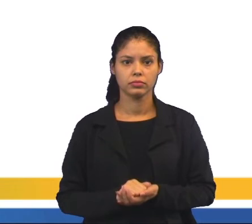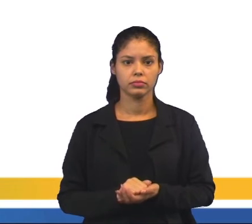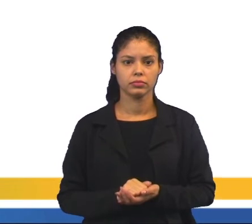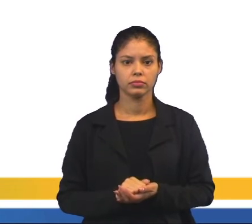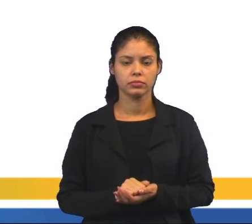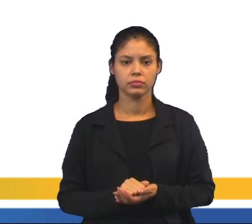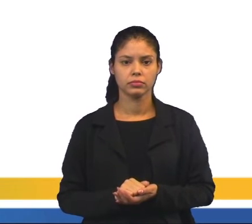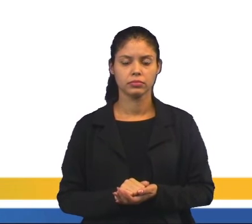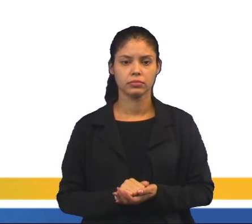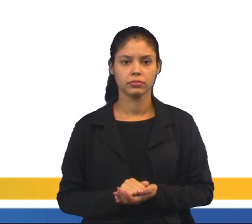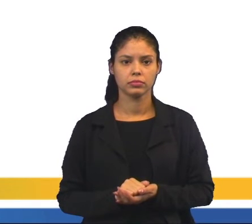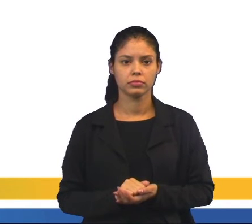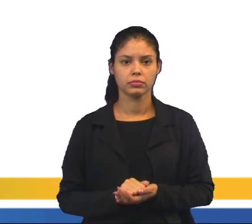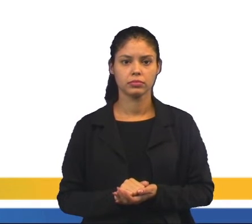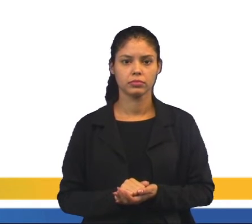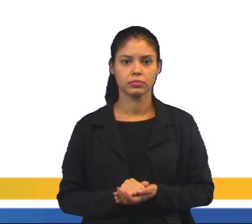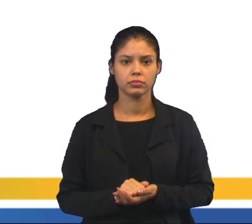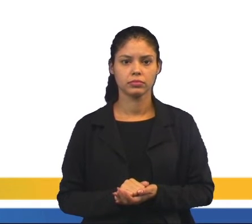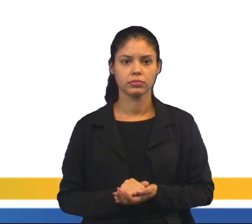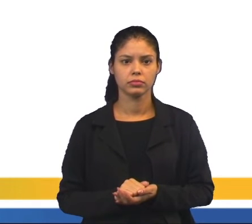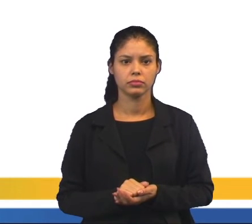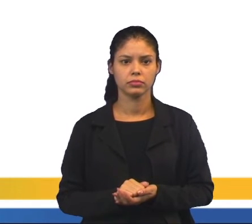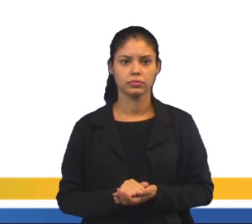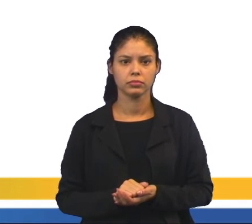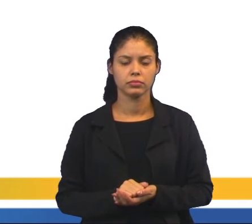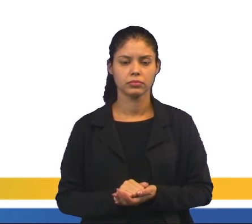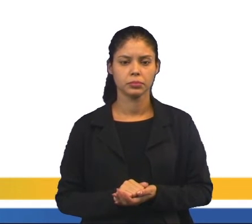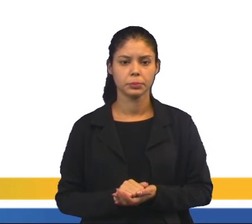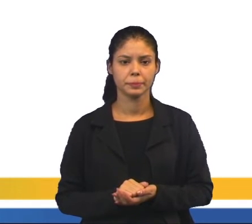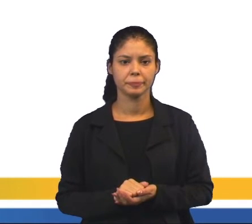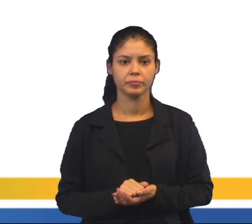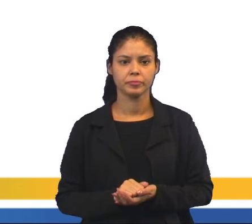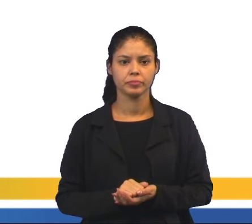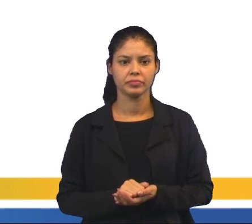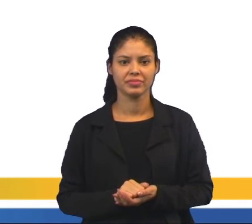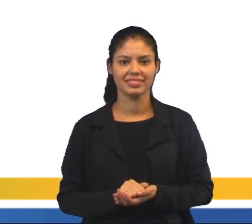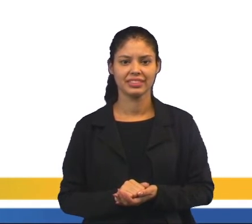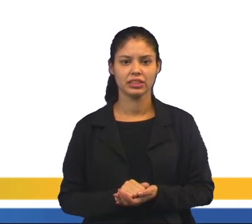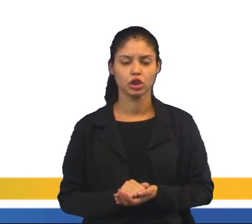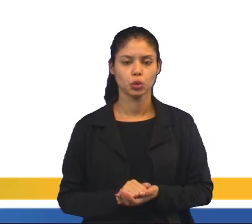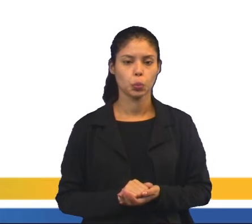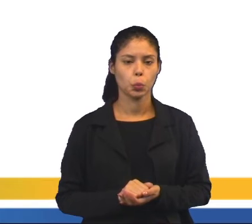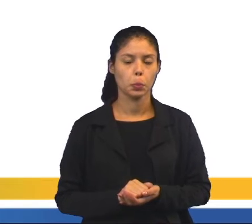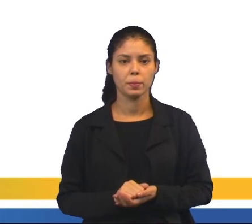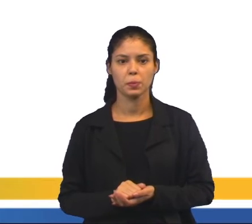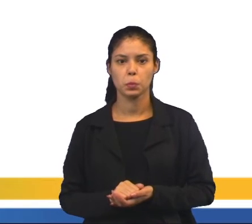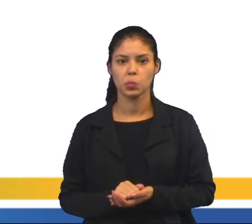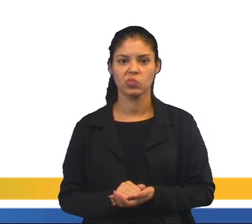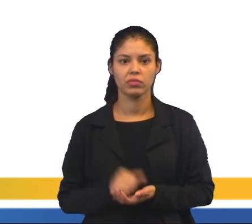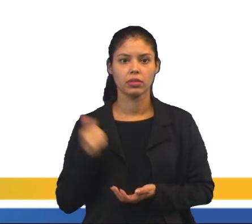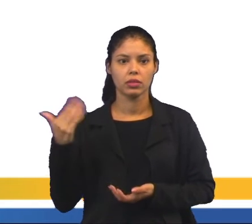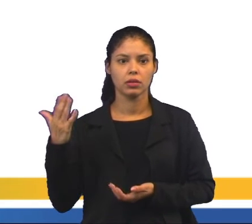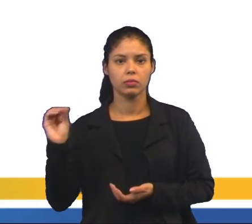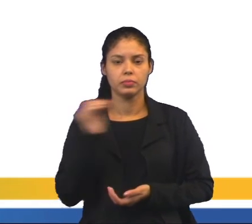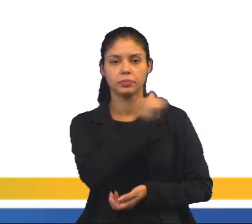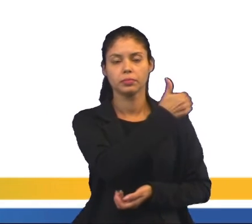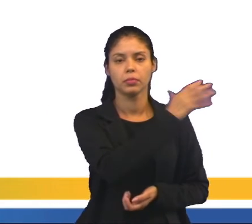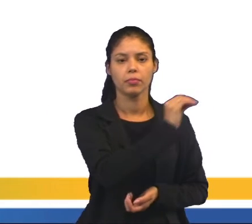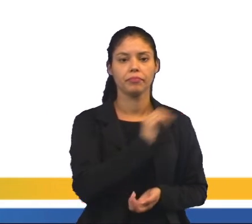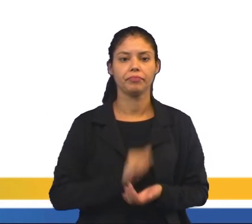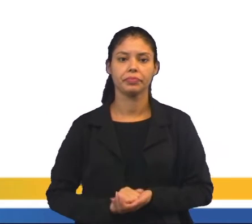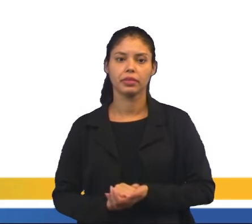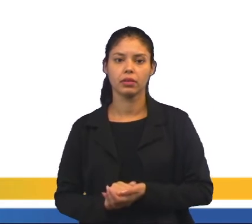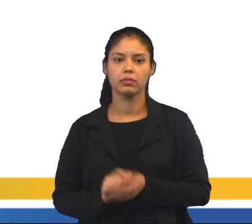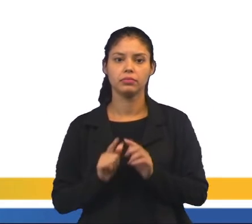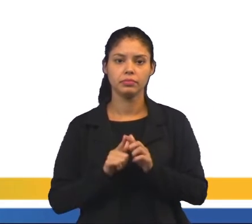Minha largura. Mas a minha altura aí, olha, as minhas alturas laterais, nós temos 10 centímetros cada um.